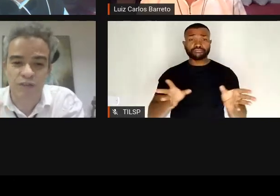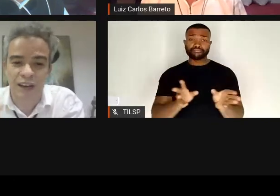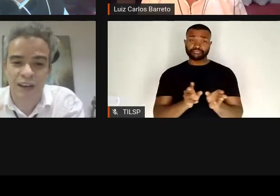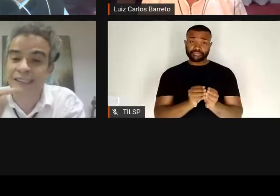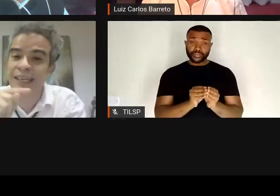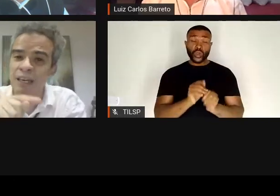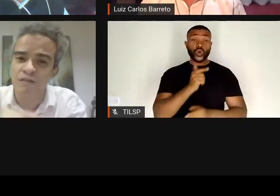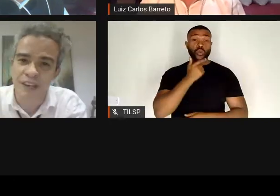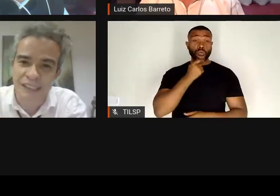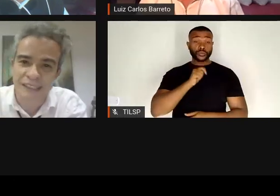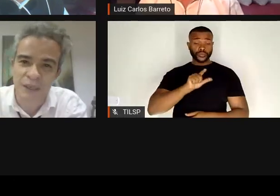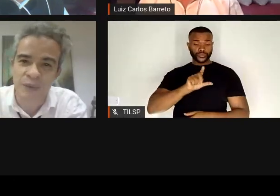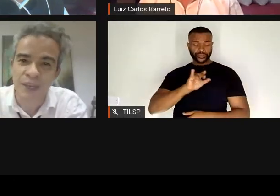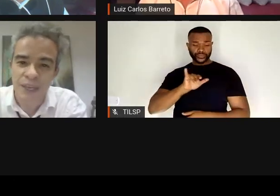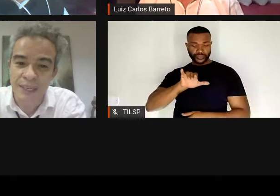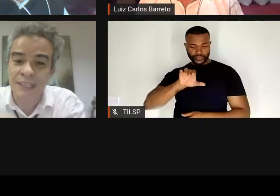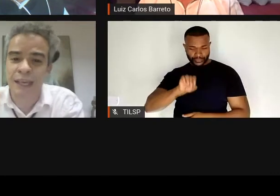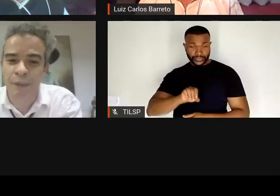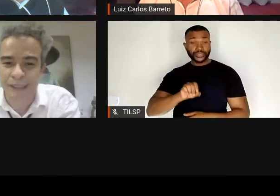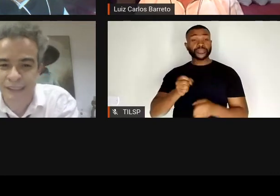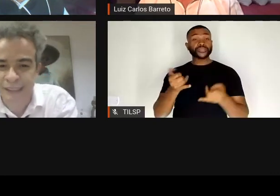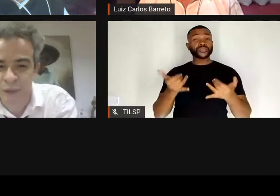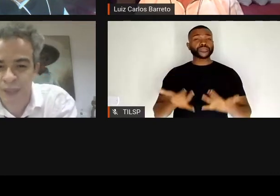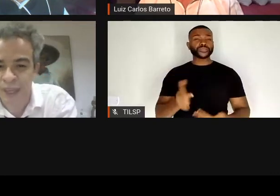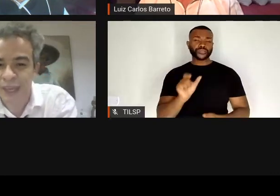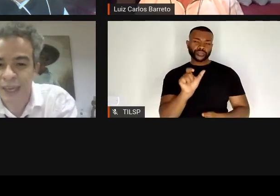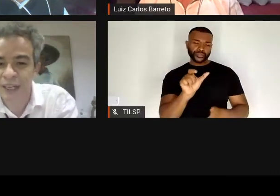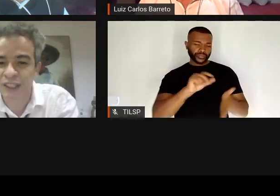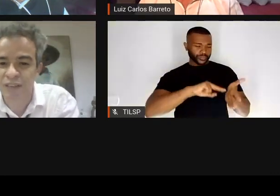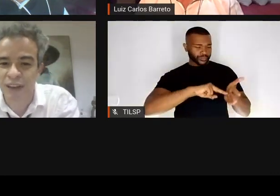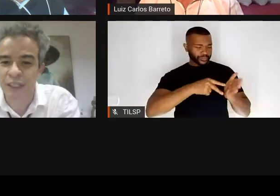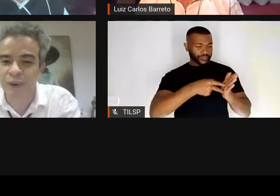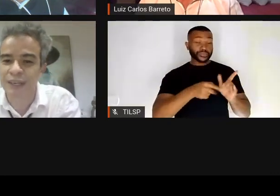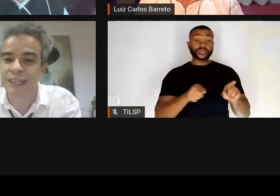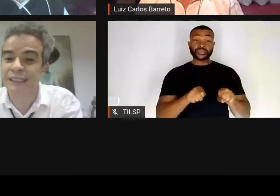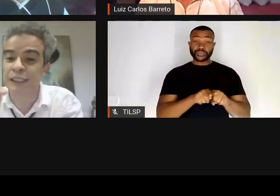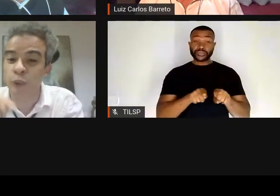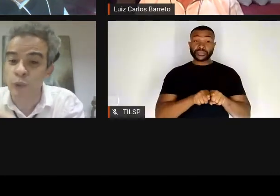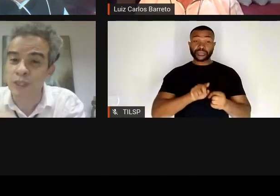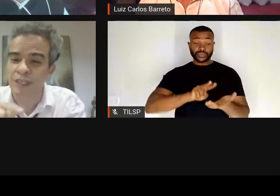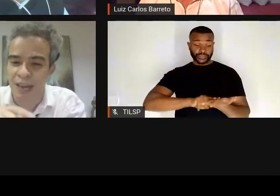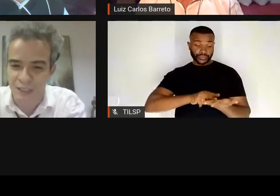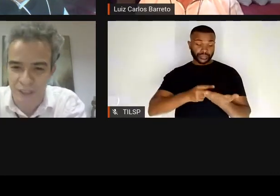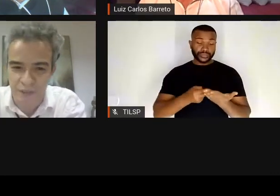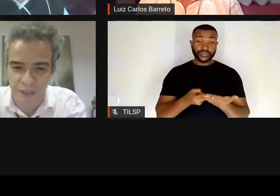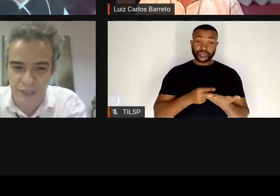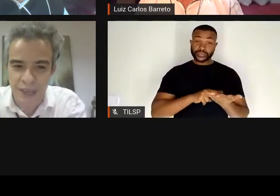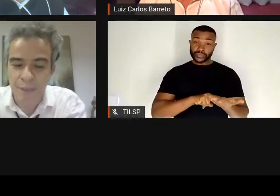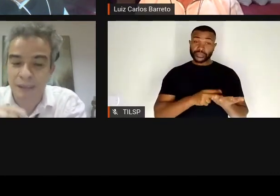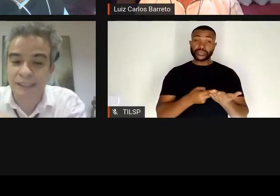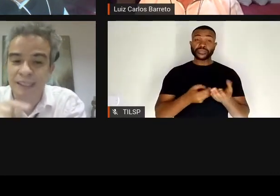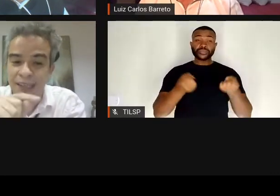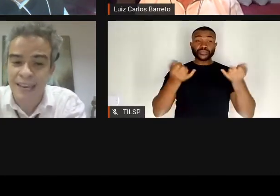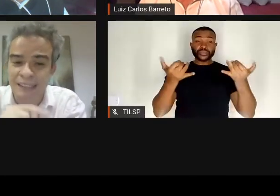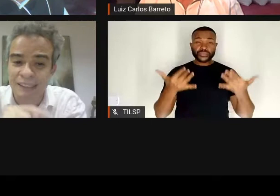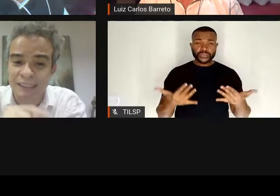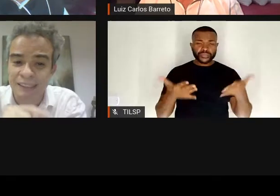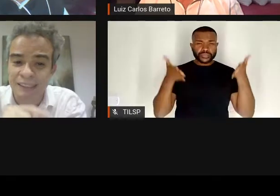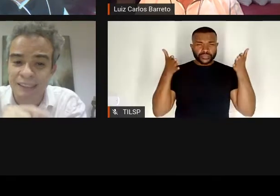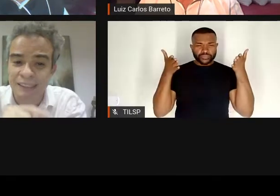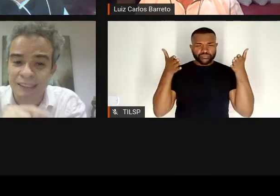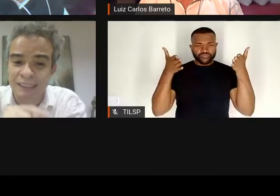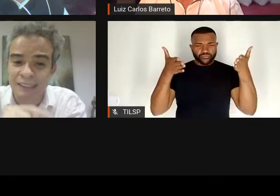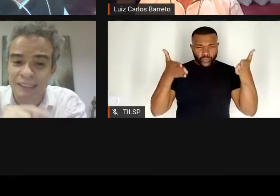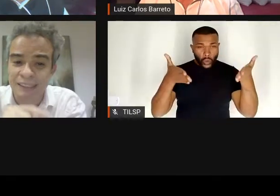Luciano Carneiro fala em significação e interpretação, ele está falando aqui dessas luzes e narrativas. Mas essa ideia